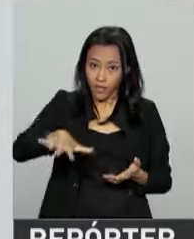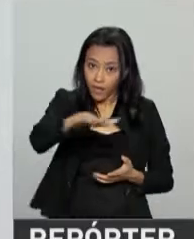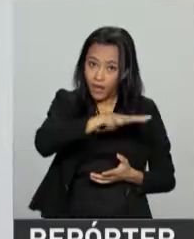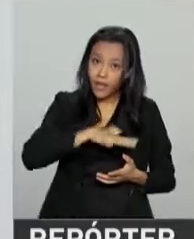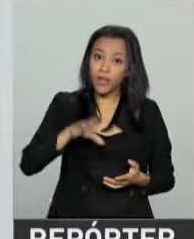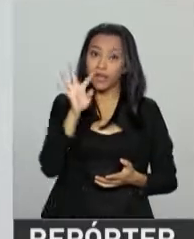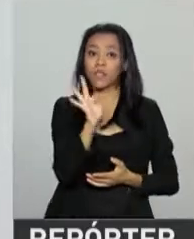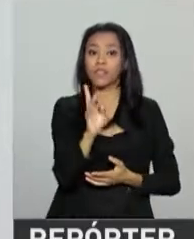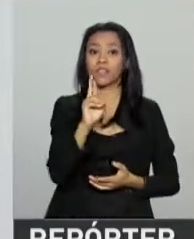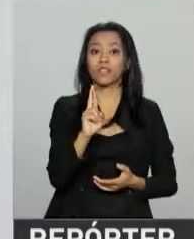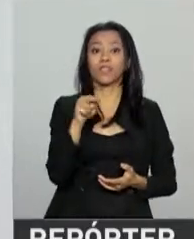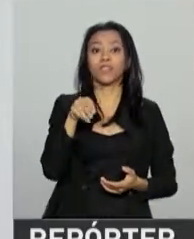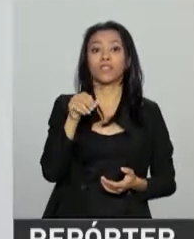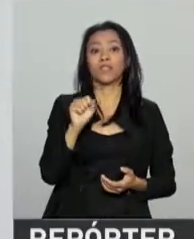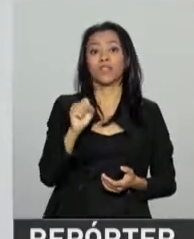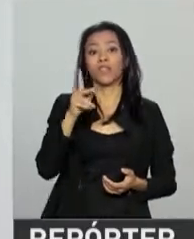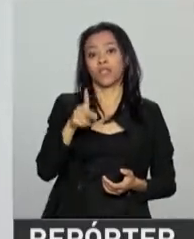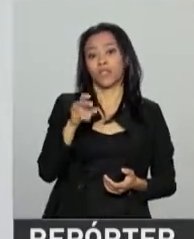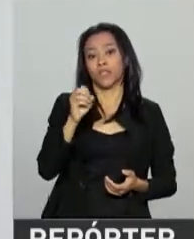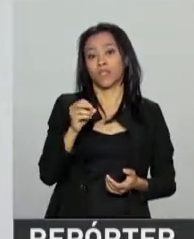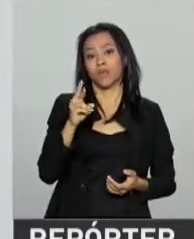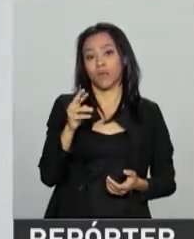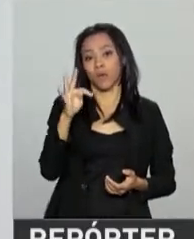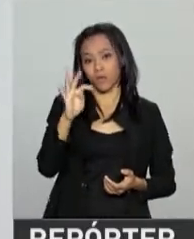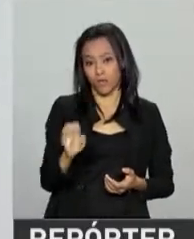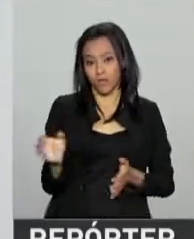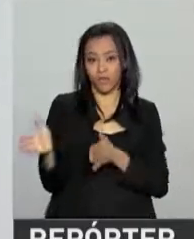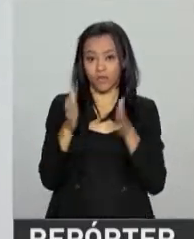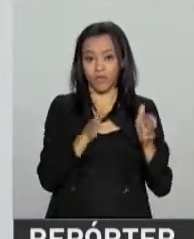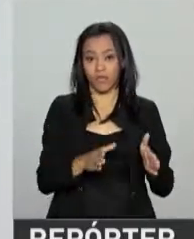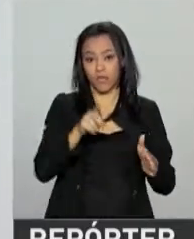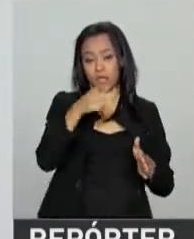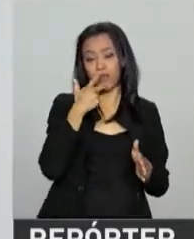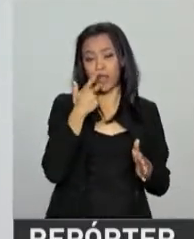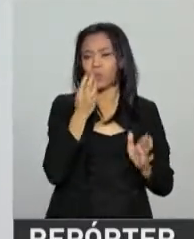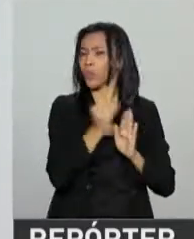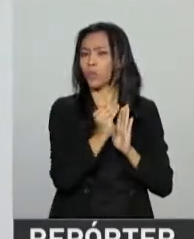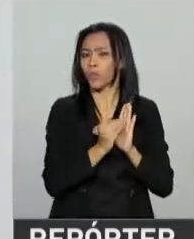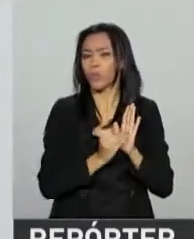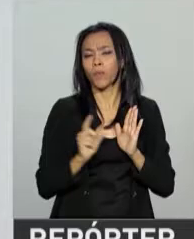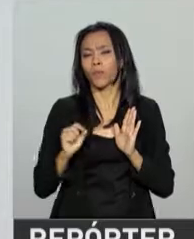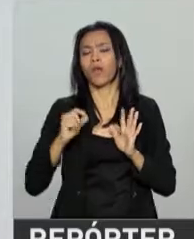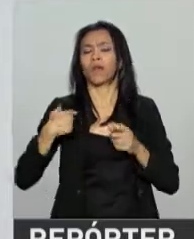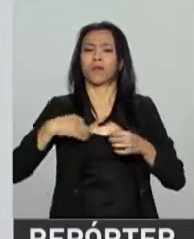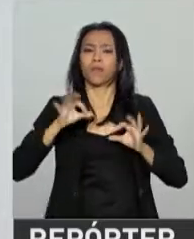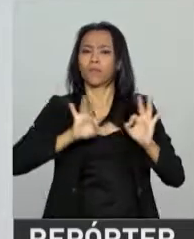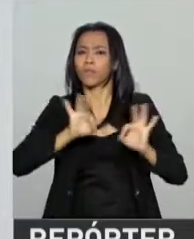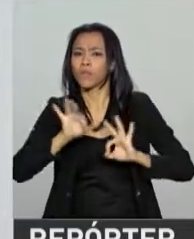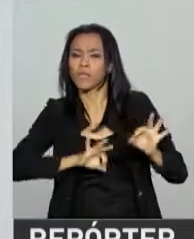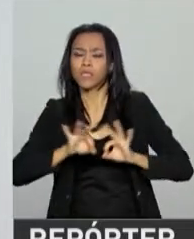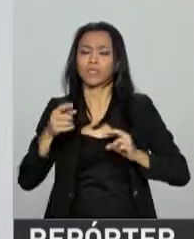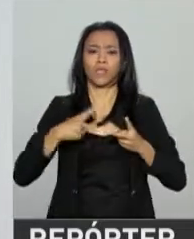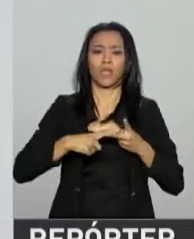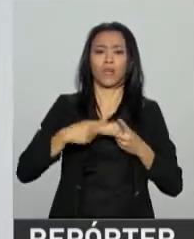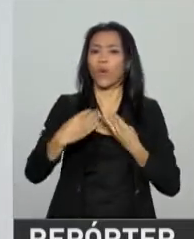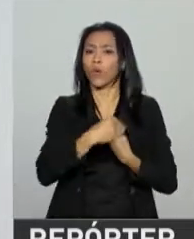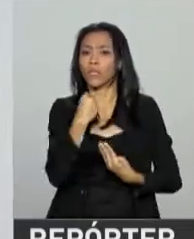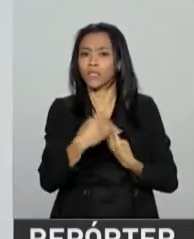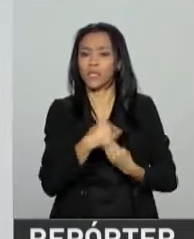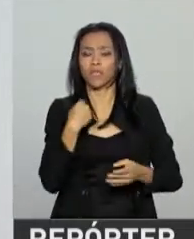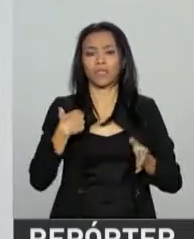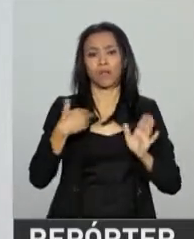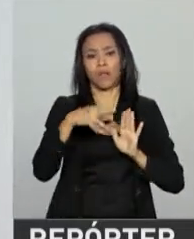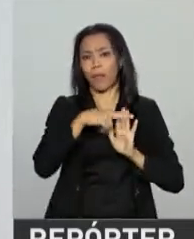nas questões ambientais é é a questão de planejamento desenvolvimento e que irão nortear o